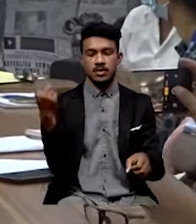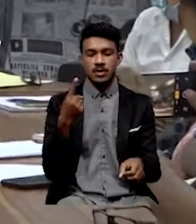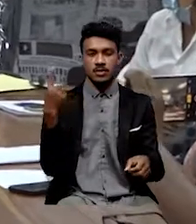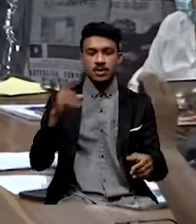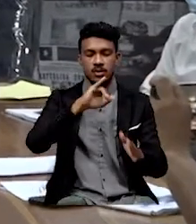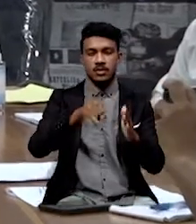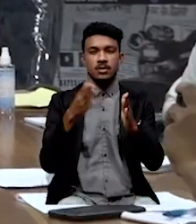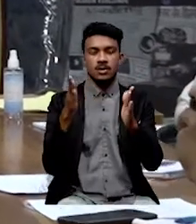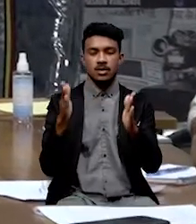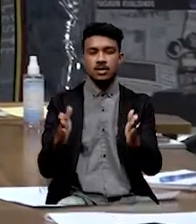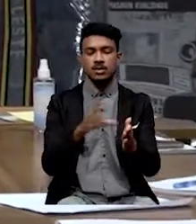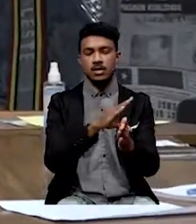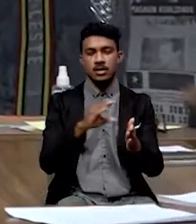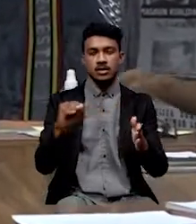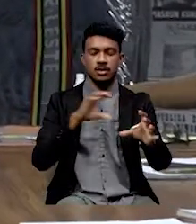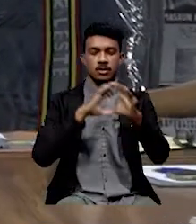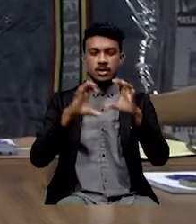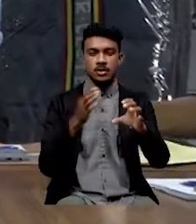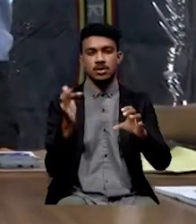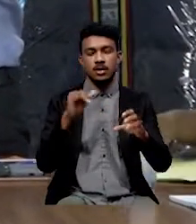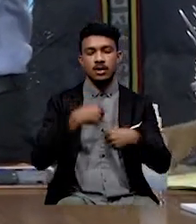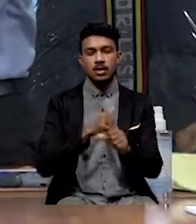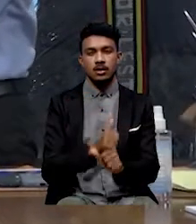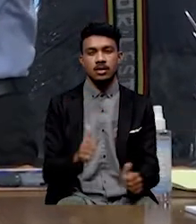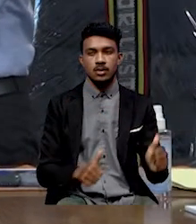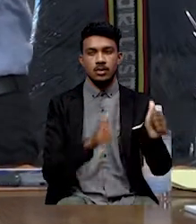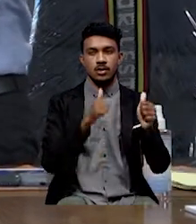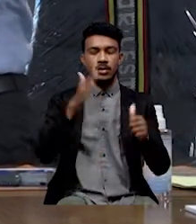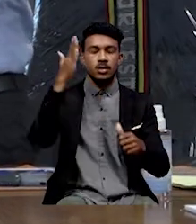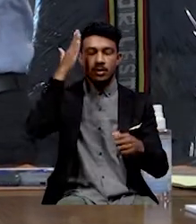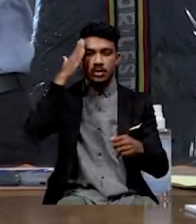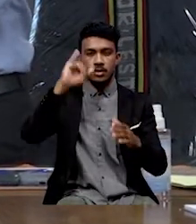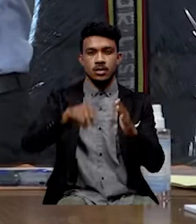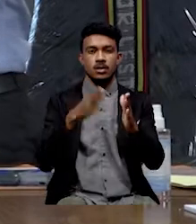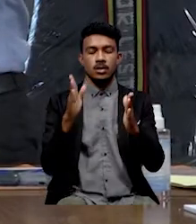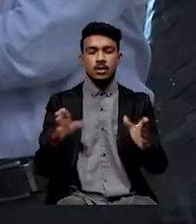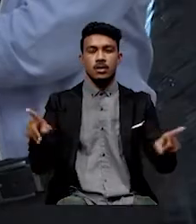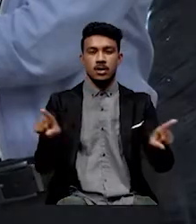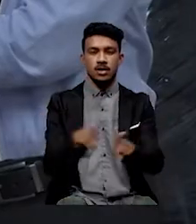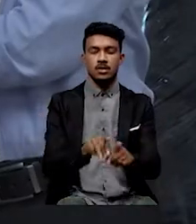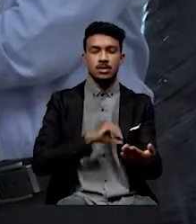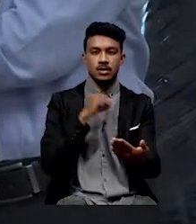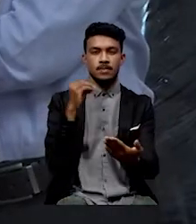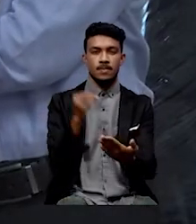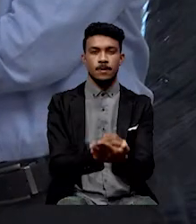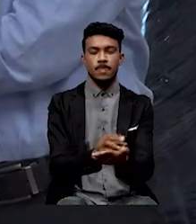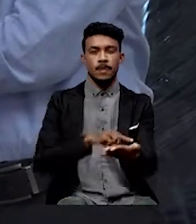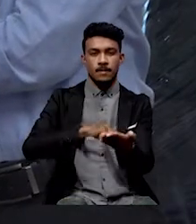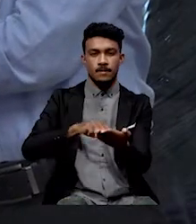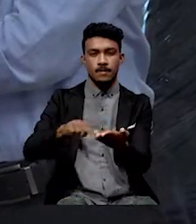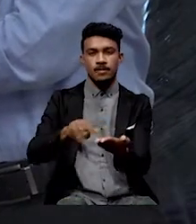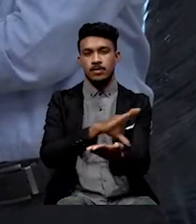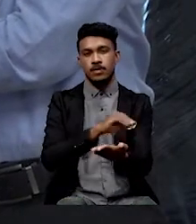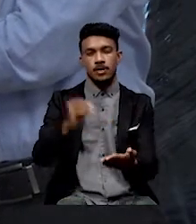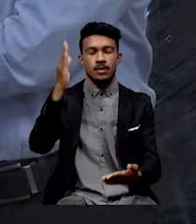meio comunicação social Sira, cumprir no lado do princípio do jornalismo nian, nessa objetividade, honestidade,